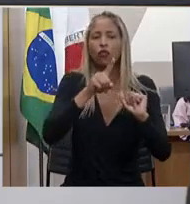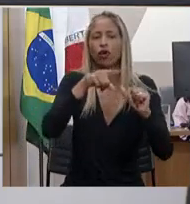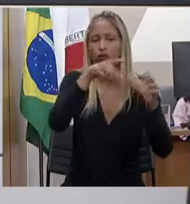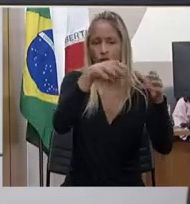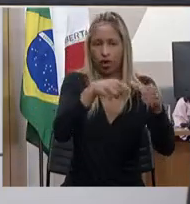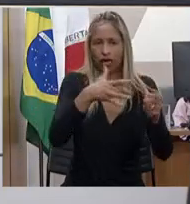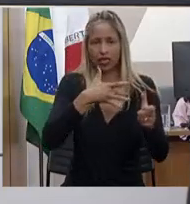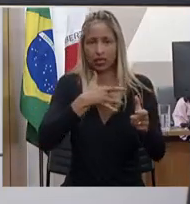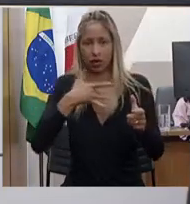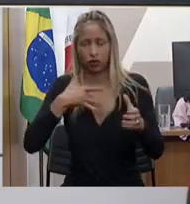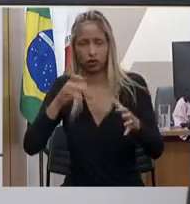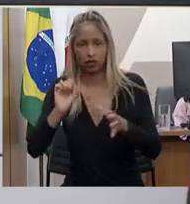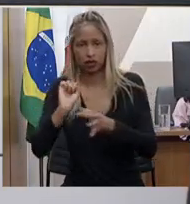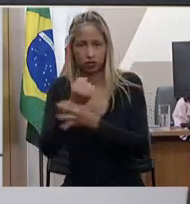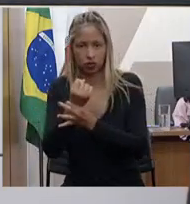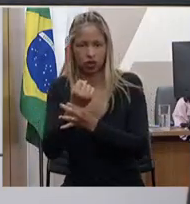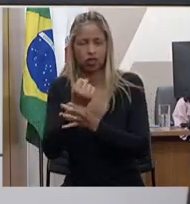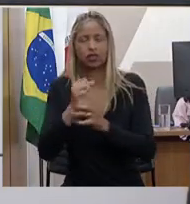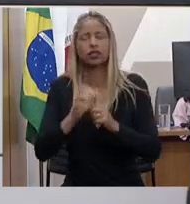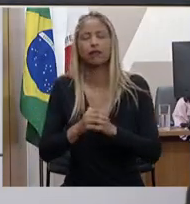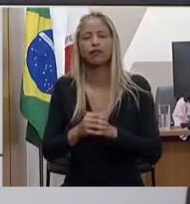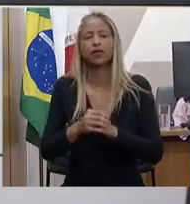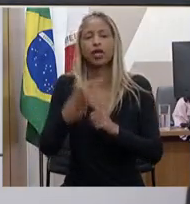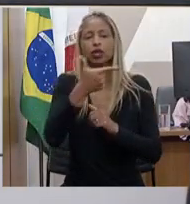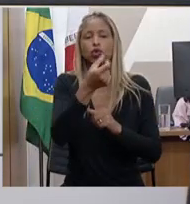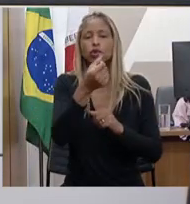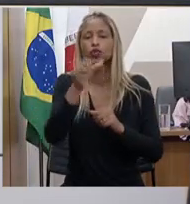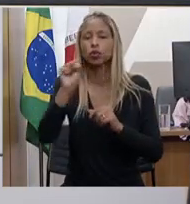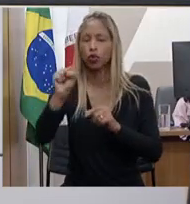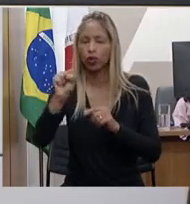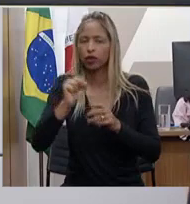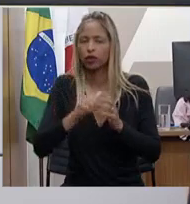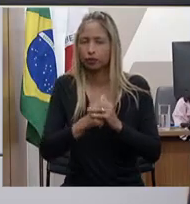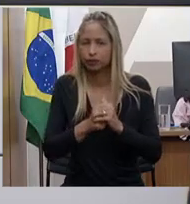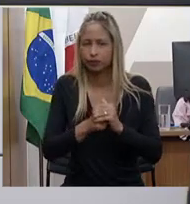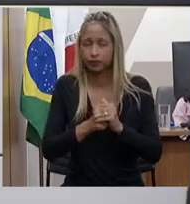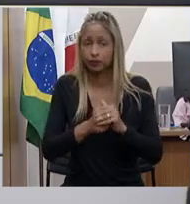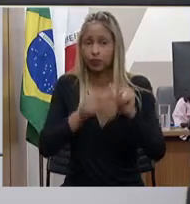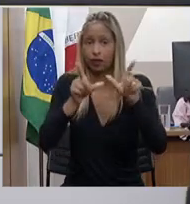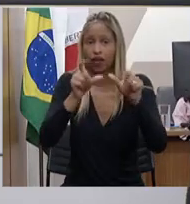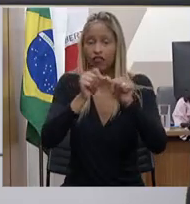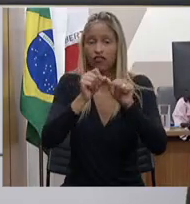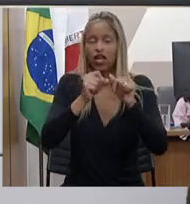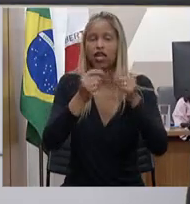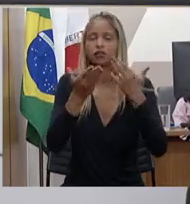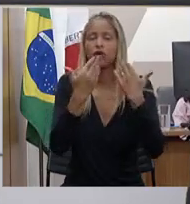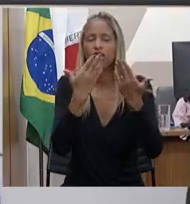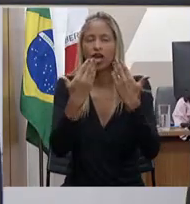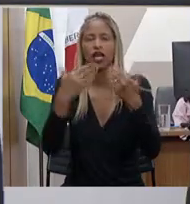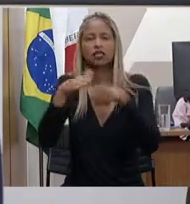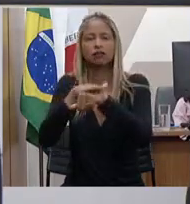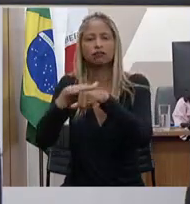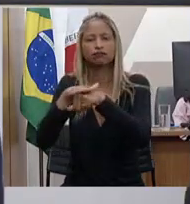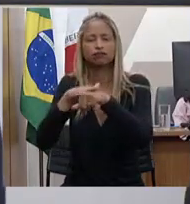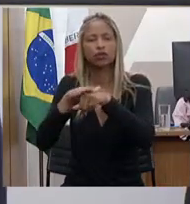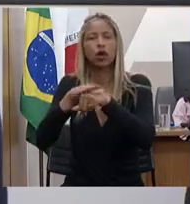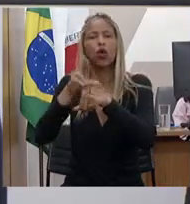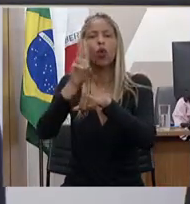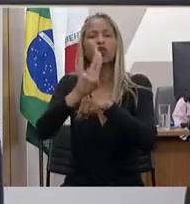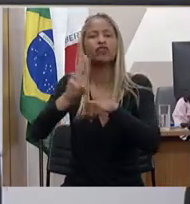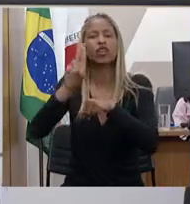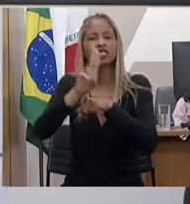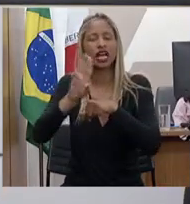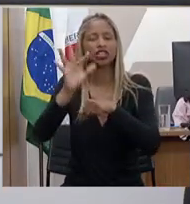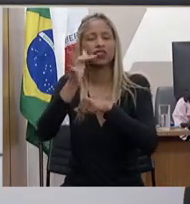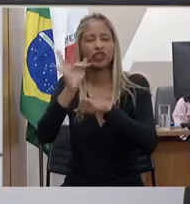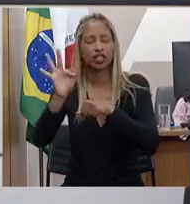e segurança trabalhador no Cindy elétrico em 2008 e a gente fez um debate interessante com a Universidade Federal de